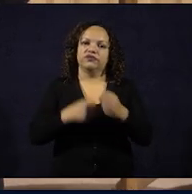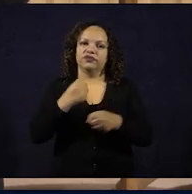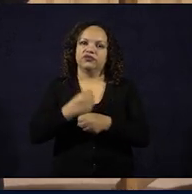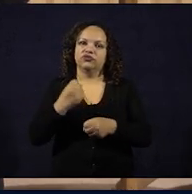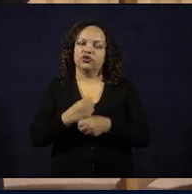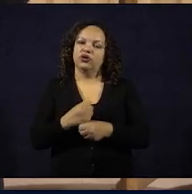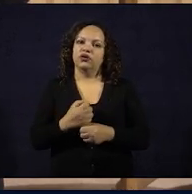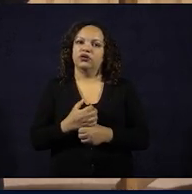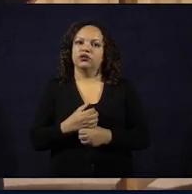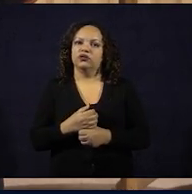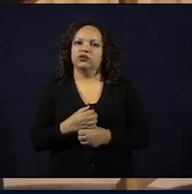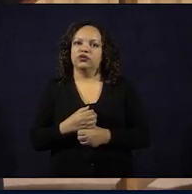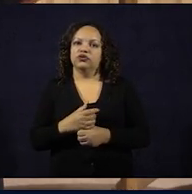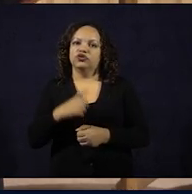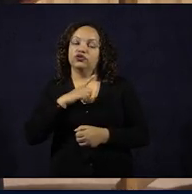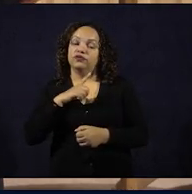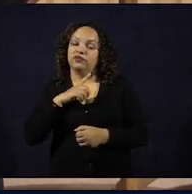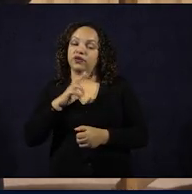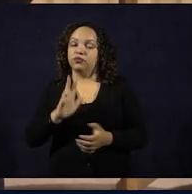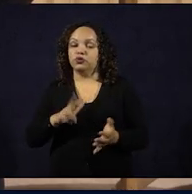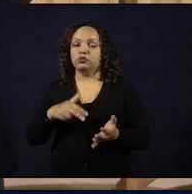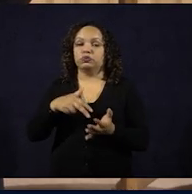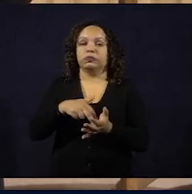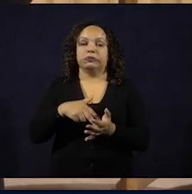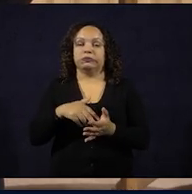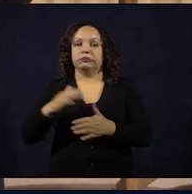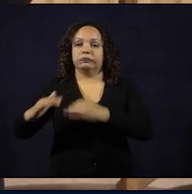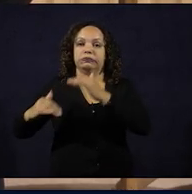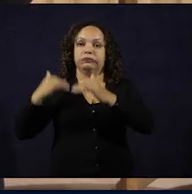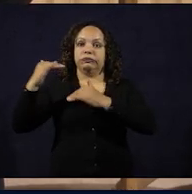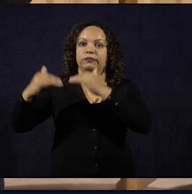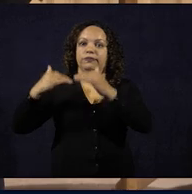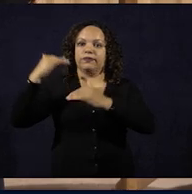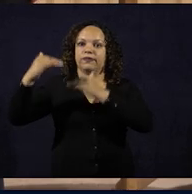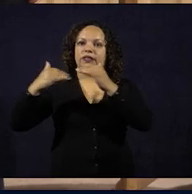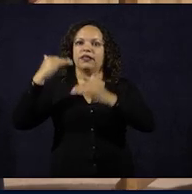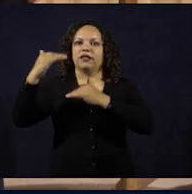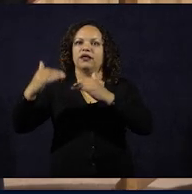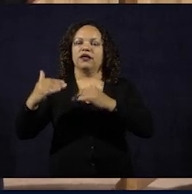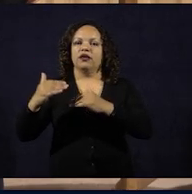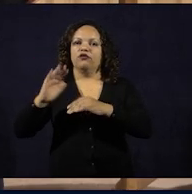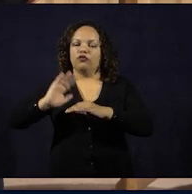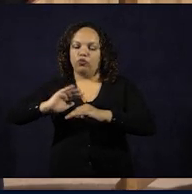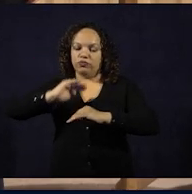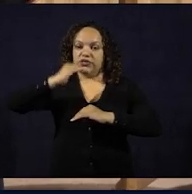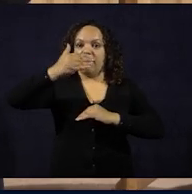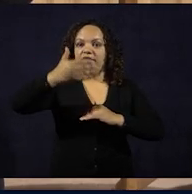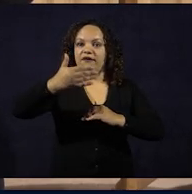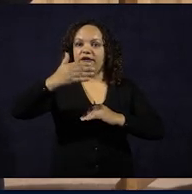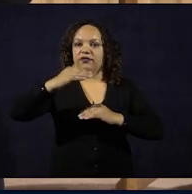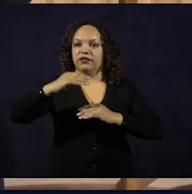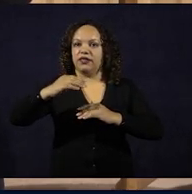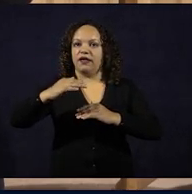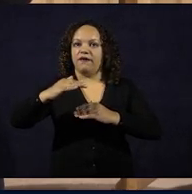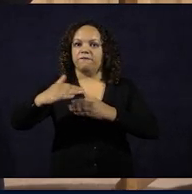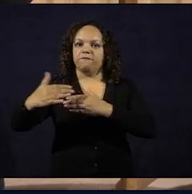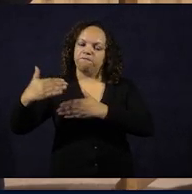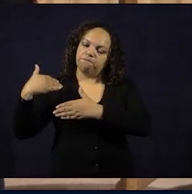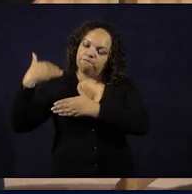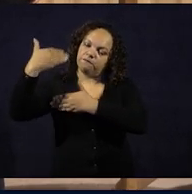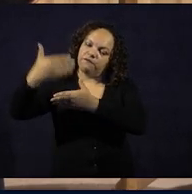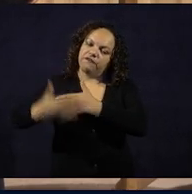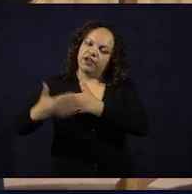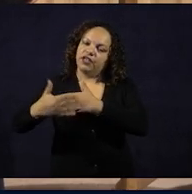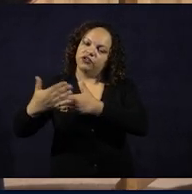avanços fundamentais para o setor no Brasil inclusive e deixando a gente à frente de vários países que muitas vezes a gente olha com um pouco de